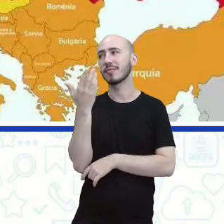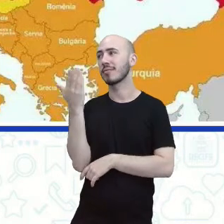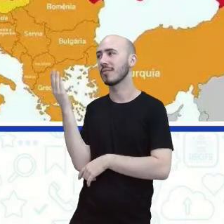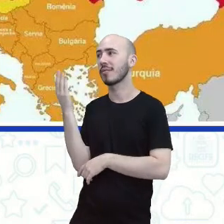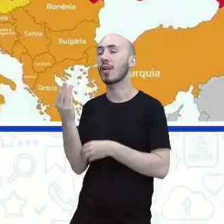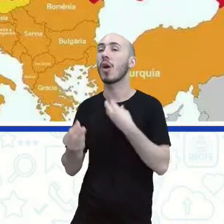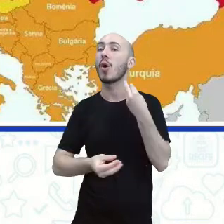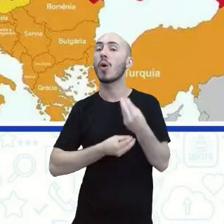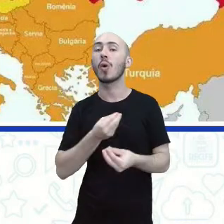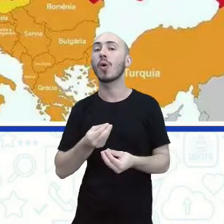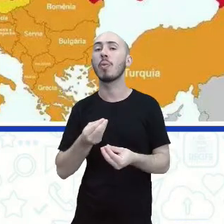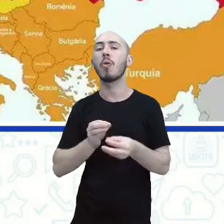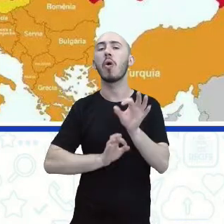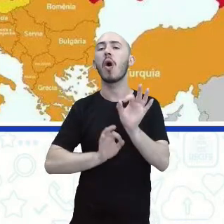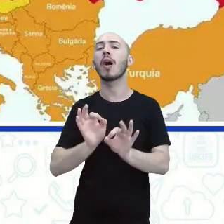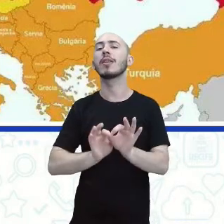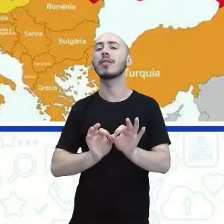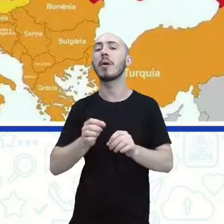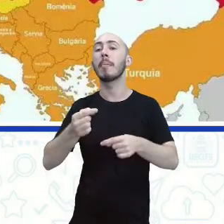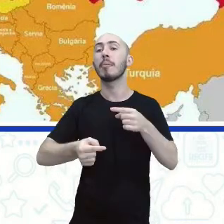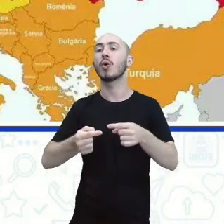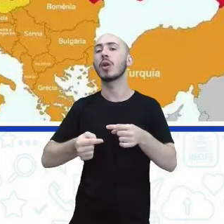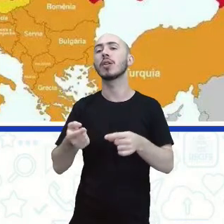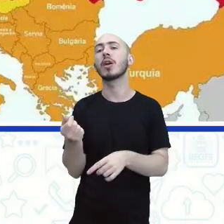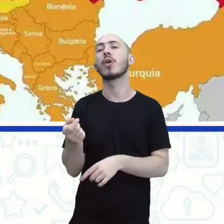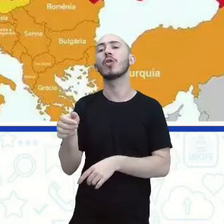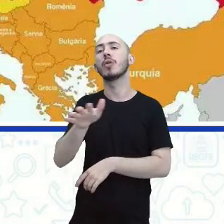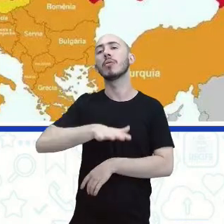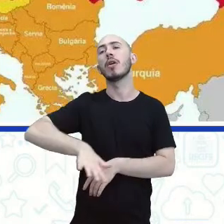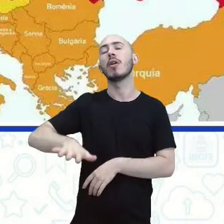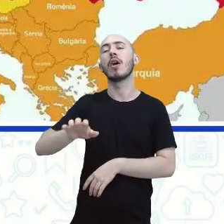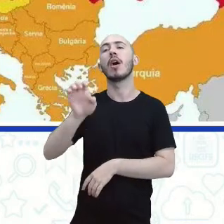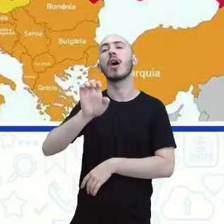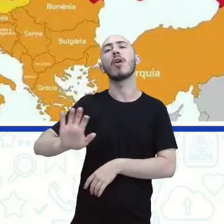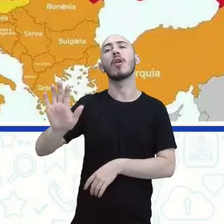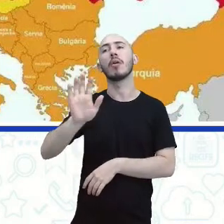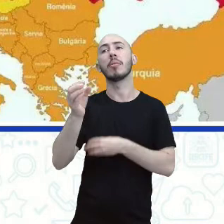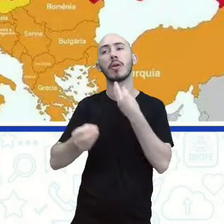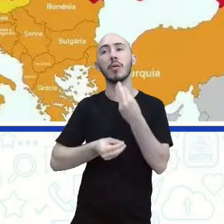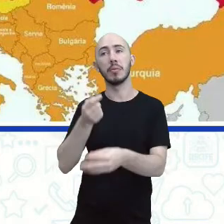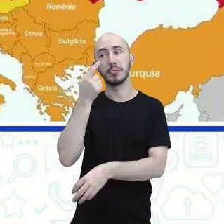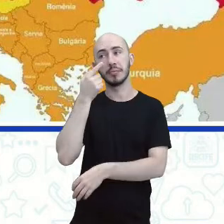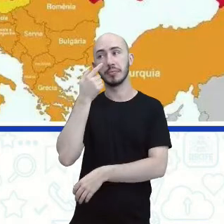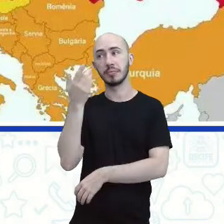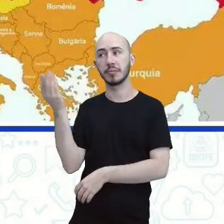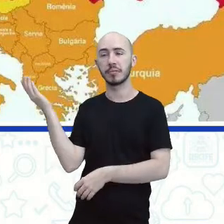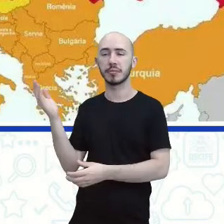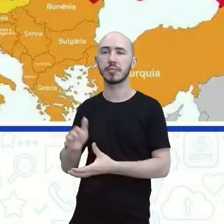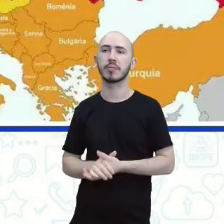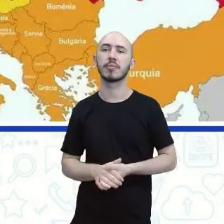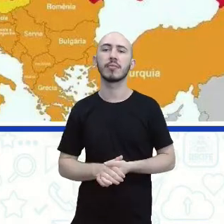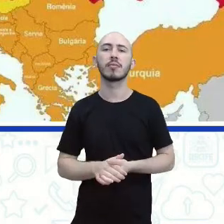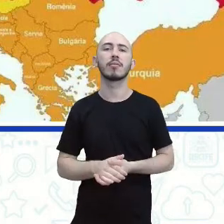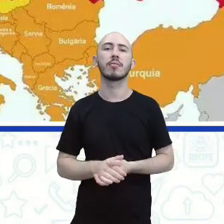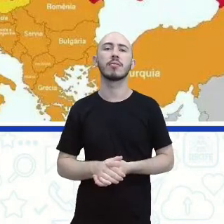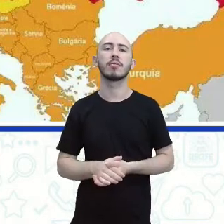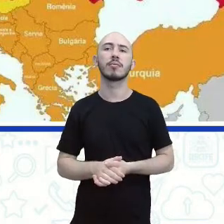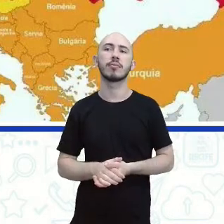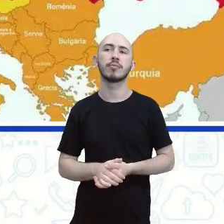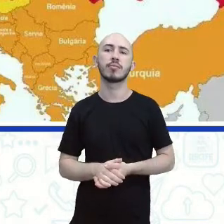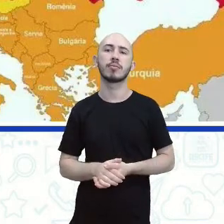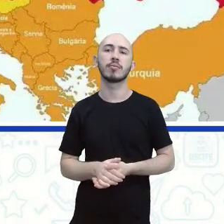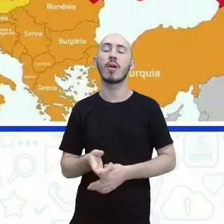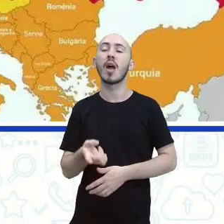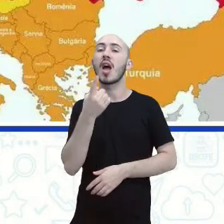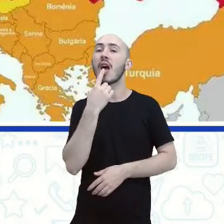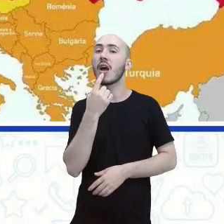a divisão política econômica da Europa, tá? Tá aqui o gráfico aqui, vocês estão vendo aqui, em vermelho, a Europa Ocidental,